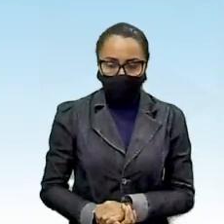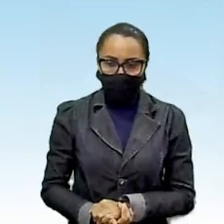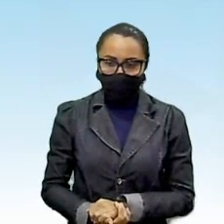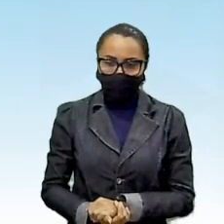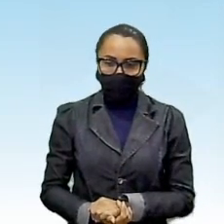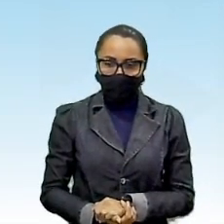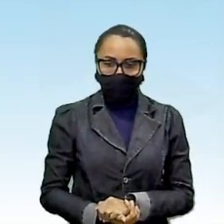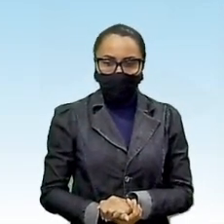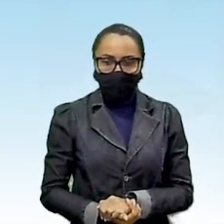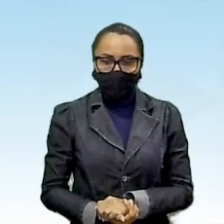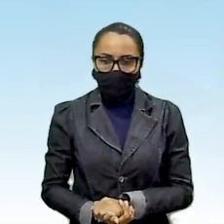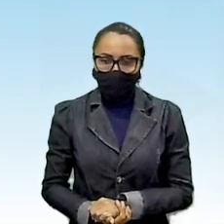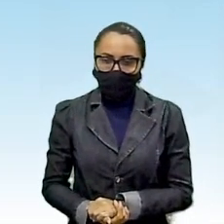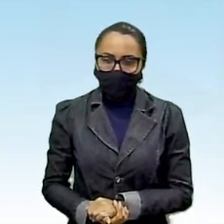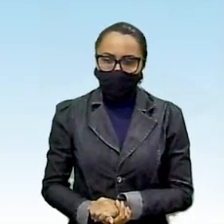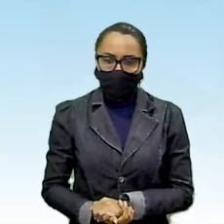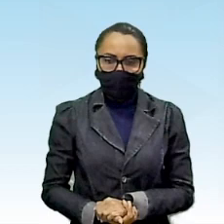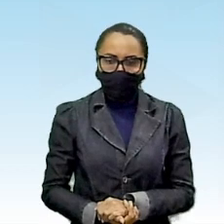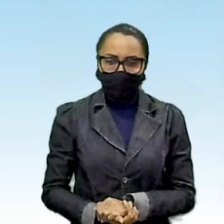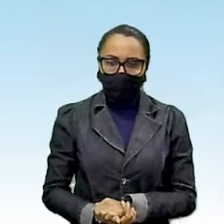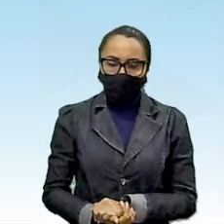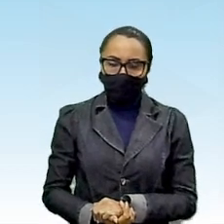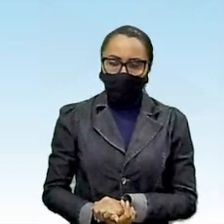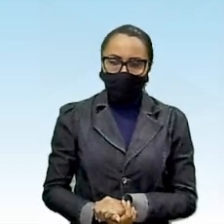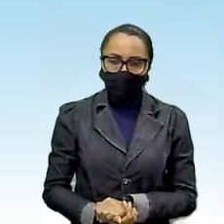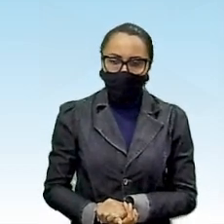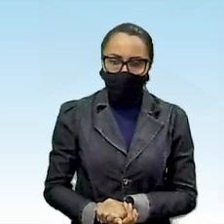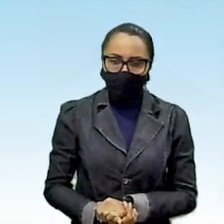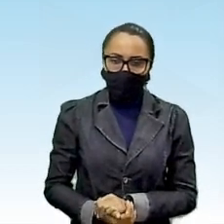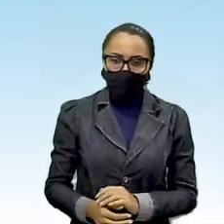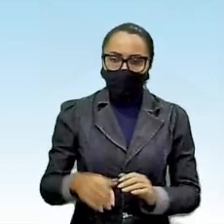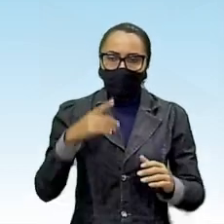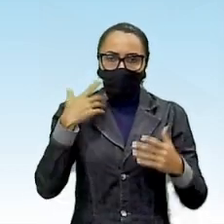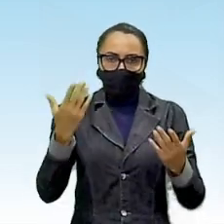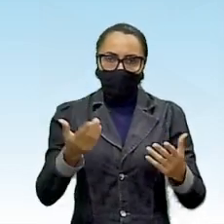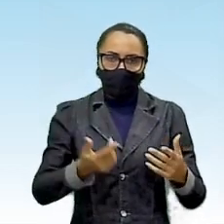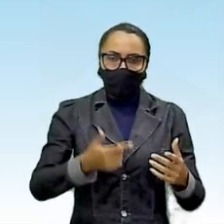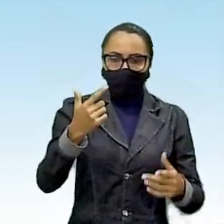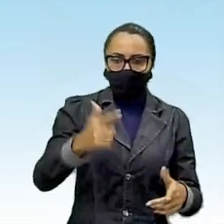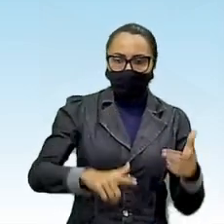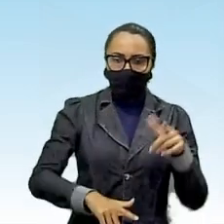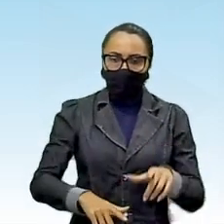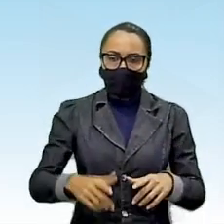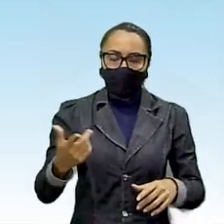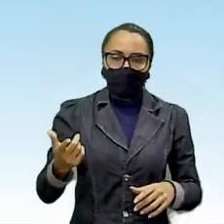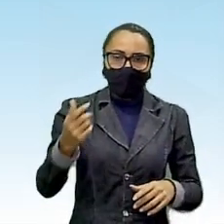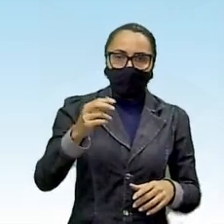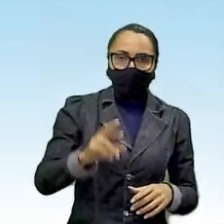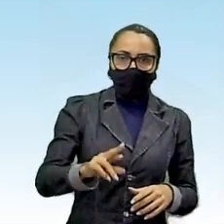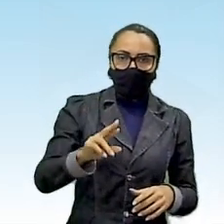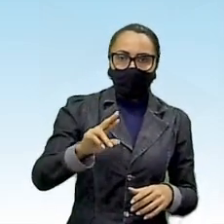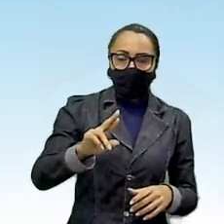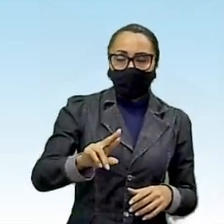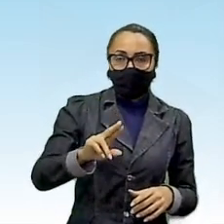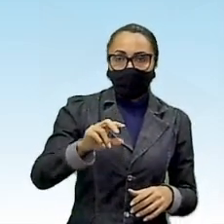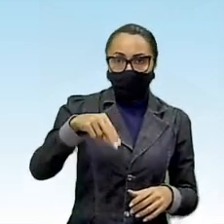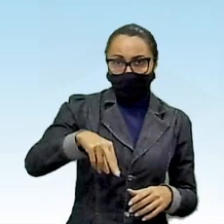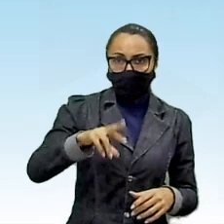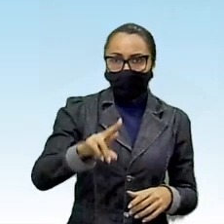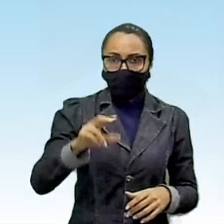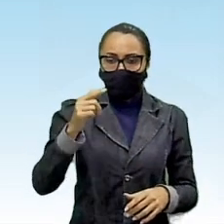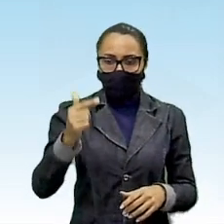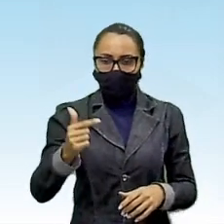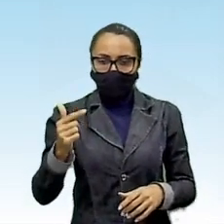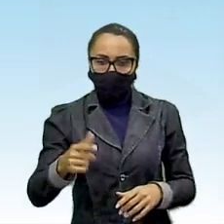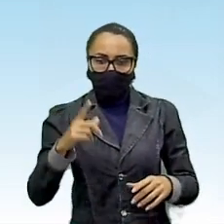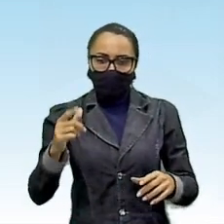outra observação. E aí, passando para as outras NRs, a NR2 de inspeção prévia, ela foi